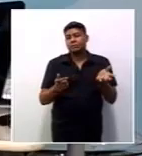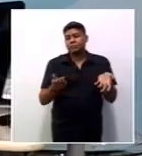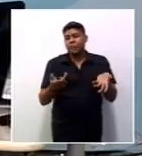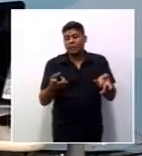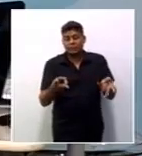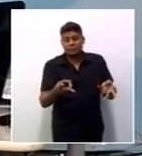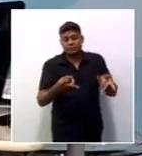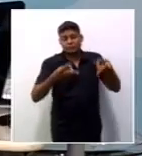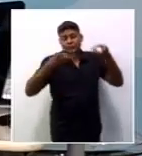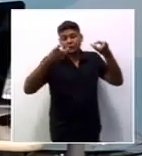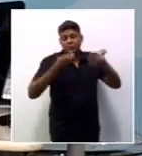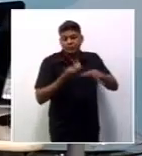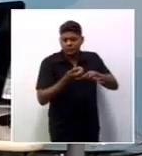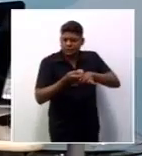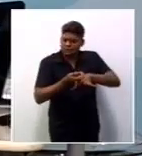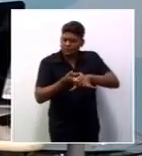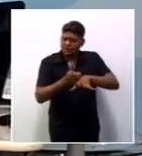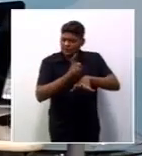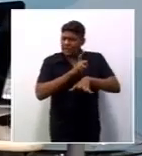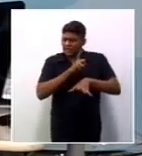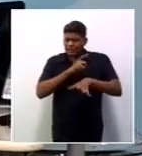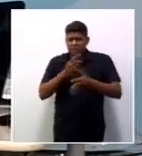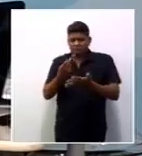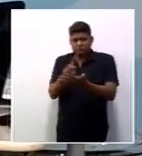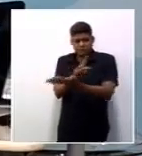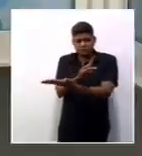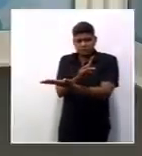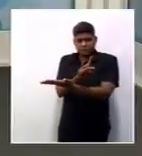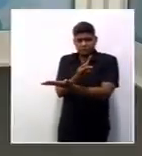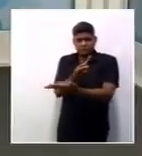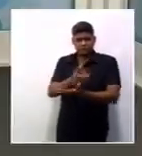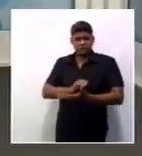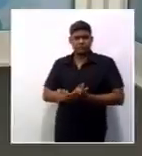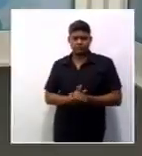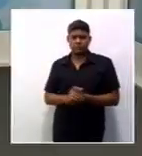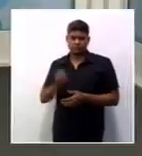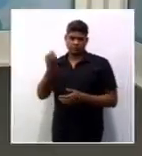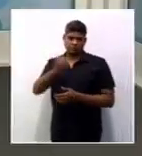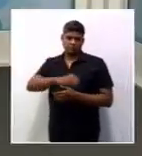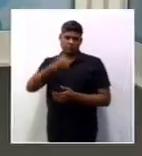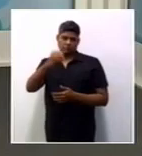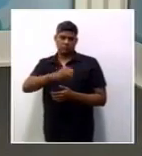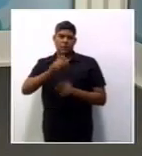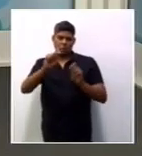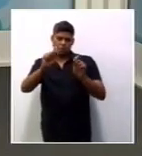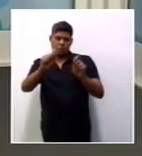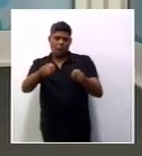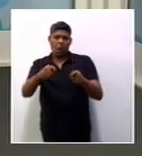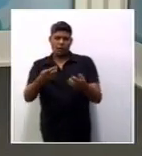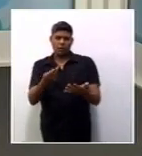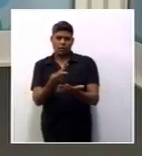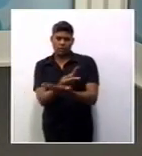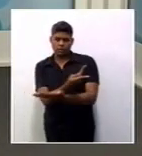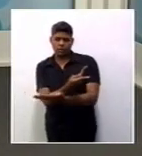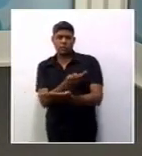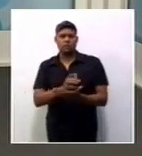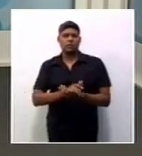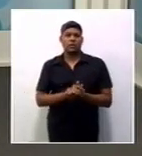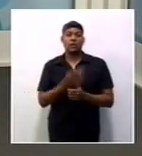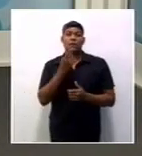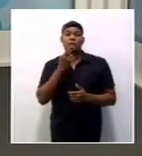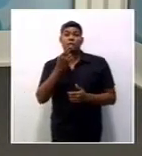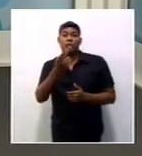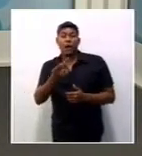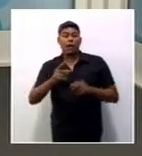fake news. Isso existe? Acontece? Sim, isso pode acontecer. Como eu falei, quando a gente fala